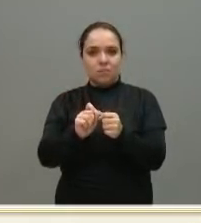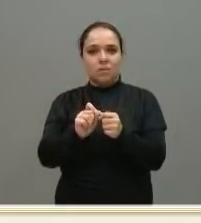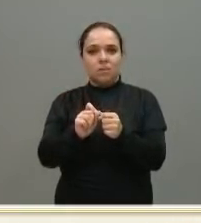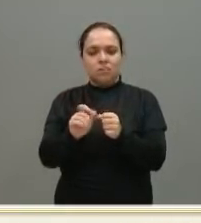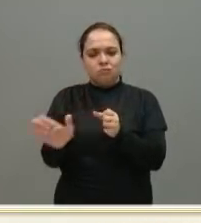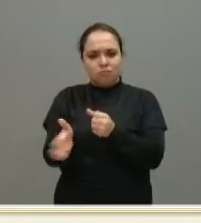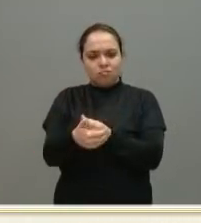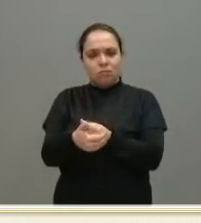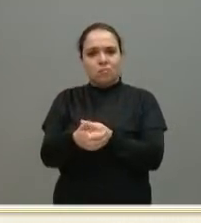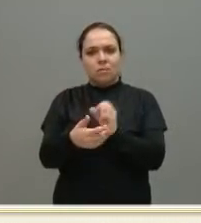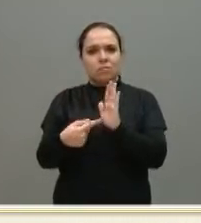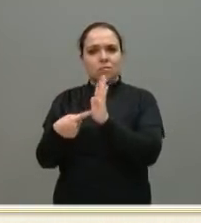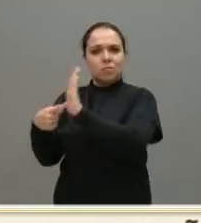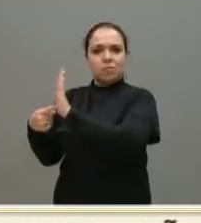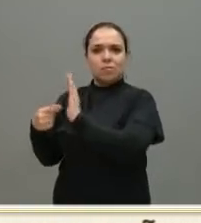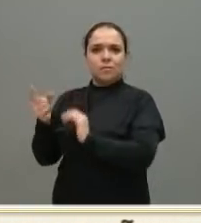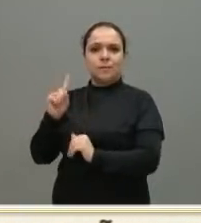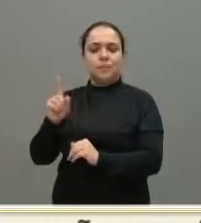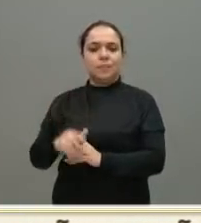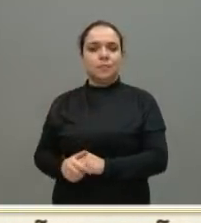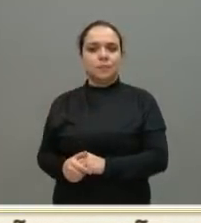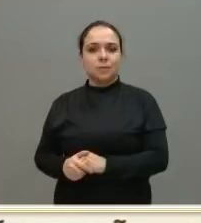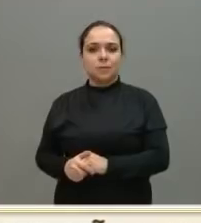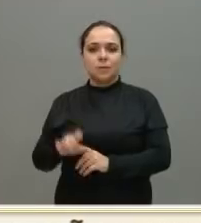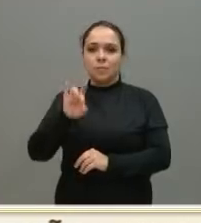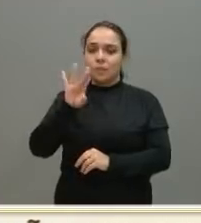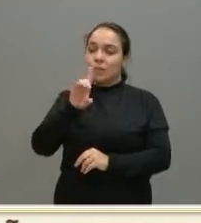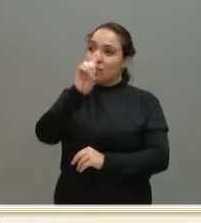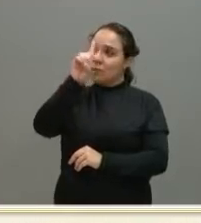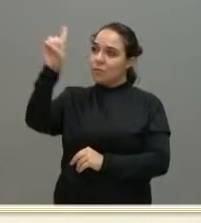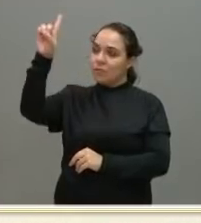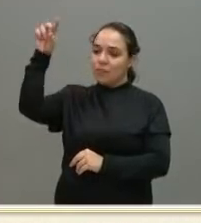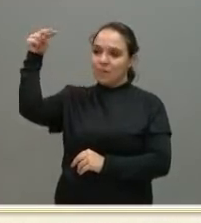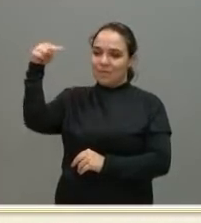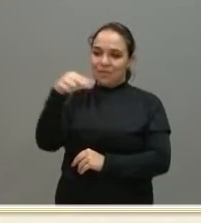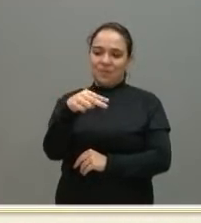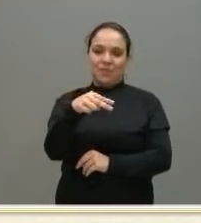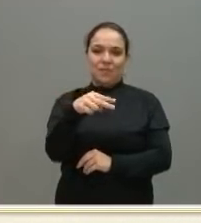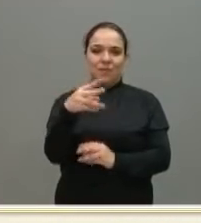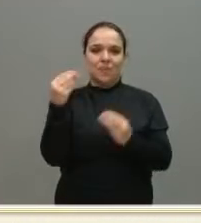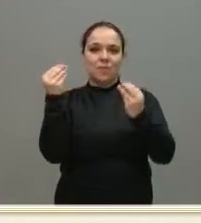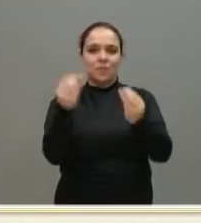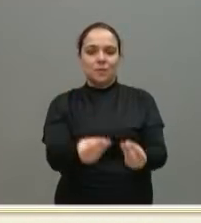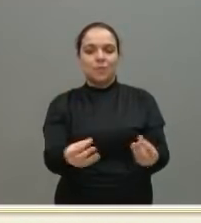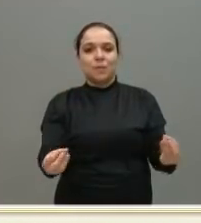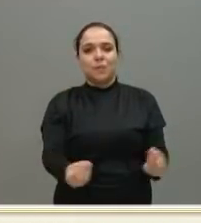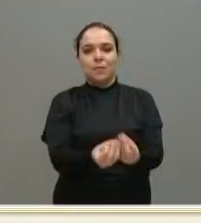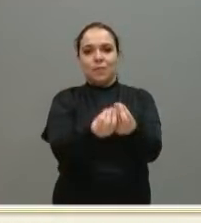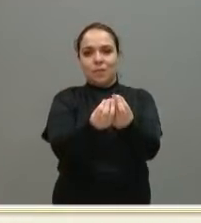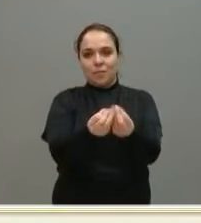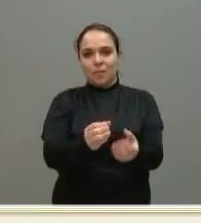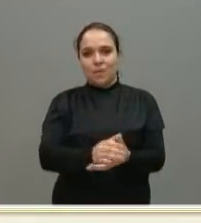oculto. Só o teu Pai que está no céu, é que te dará a recompensa.